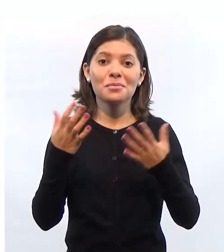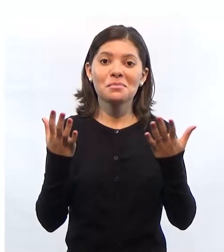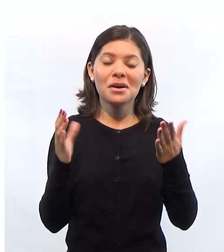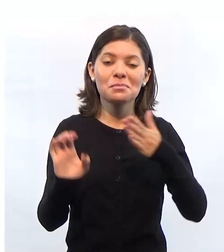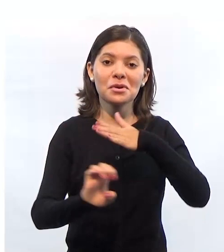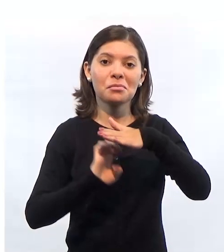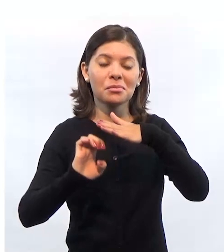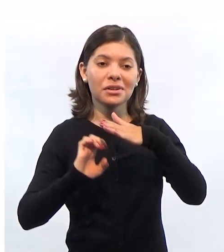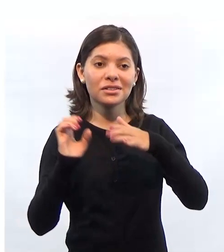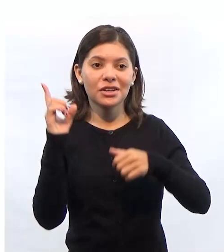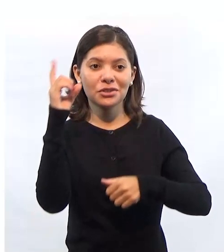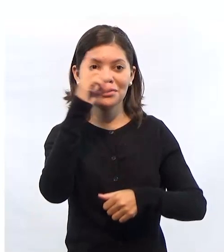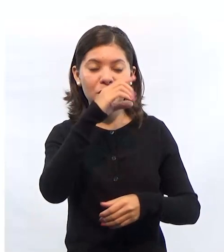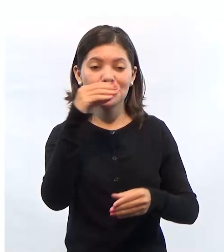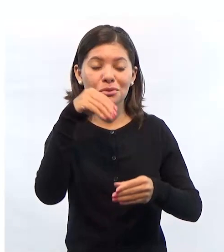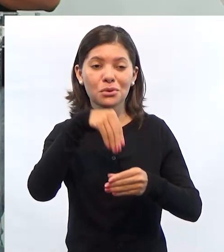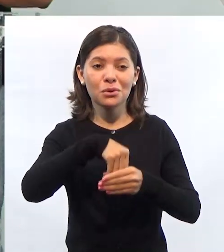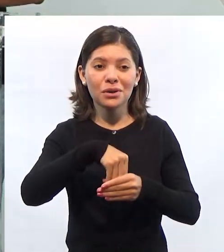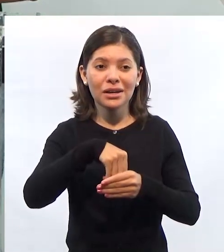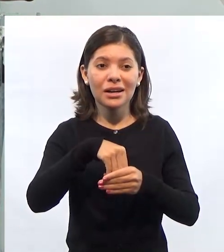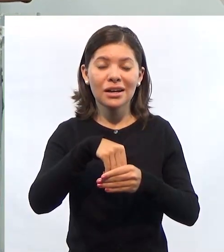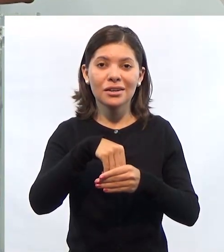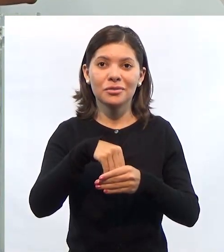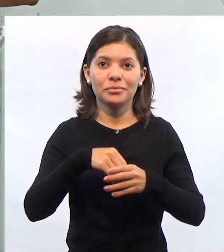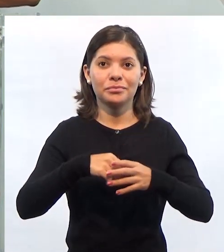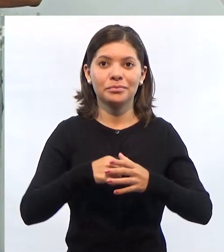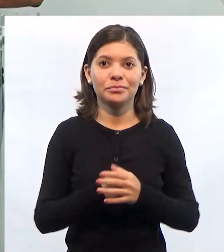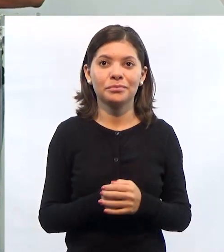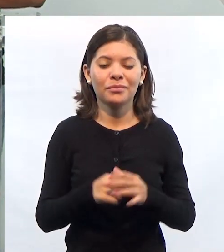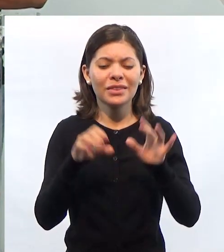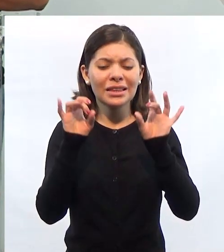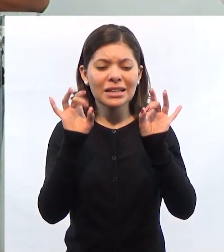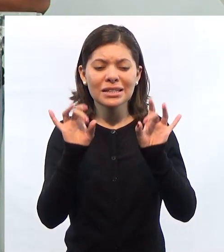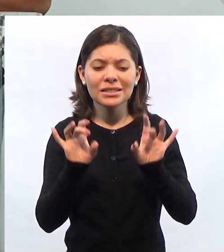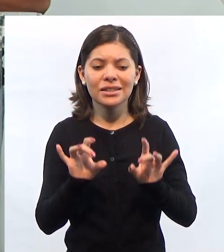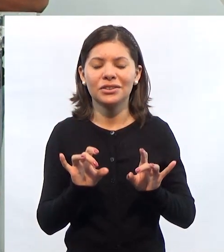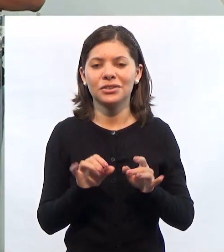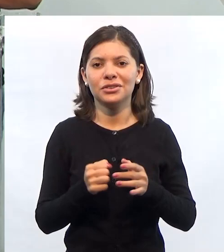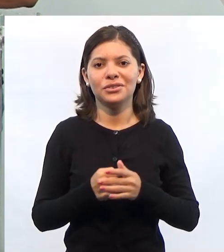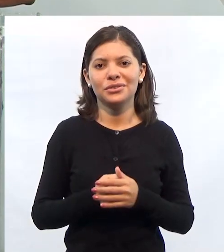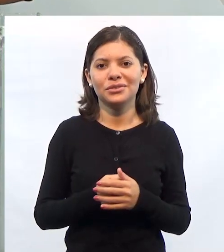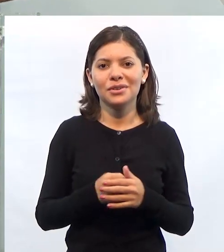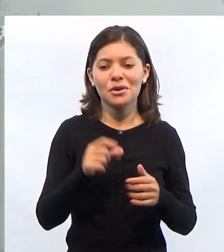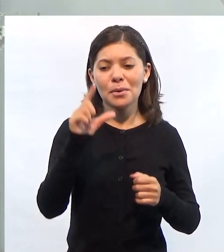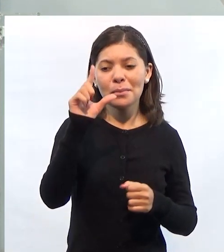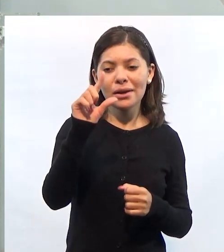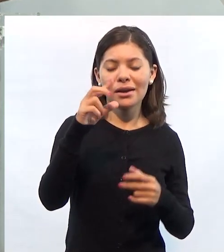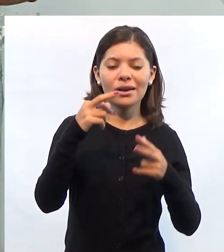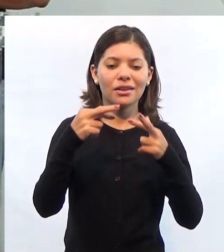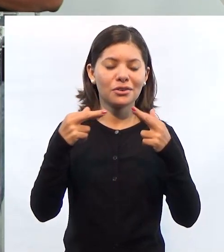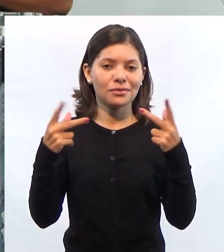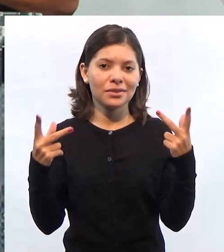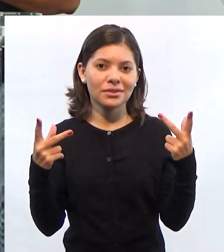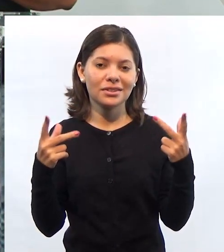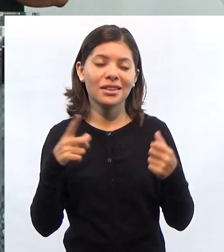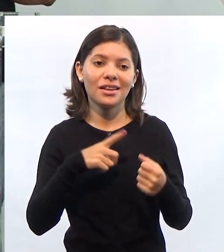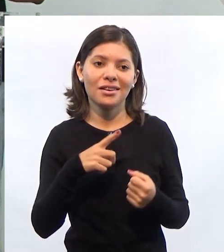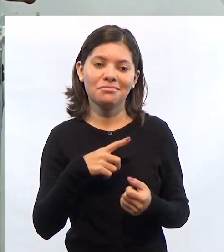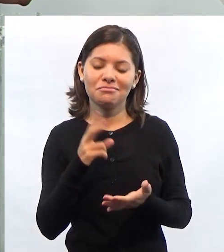exatamente 2.000 ml em cada garrafa de refrigerante sempre vai haver uma pequena diferença